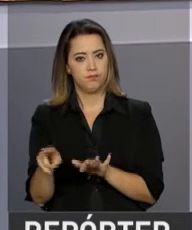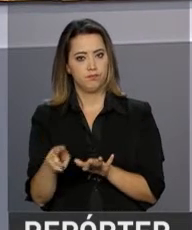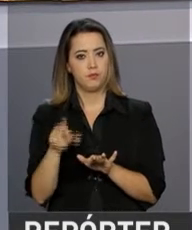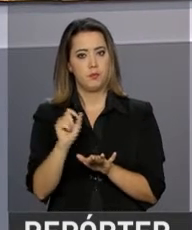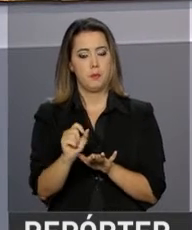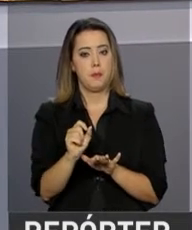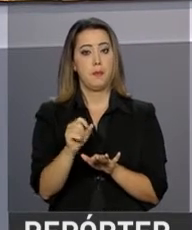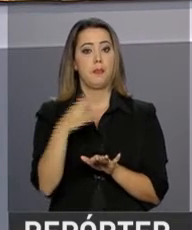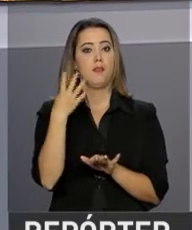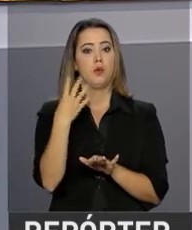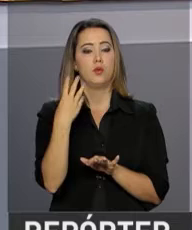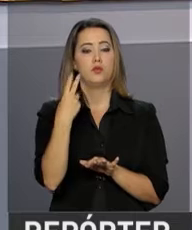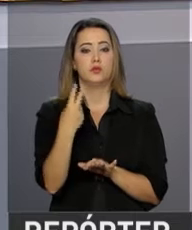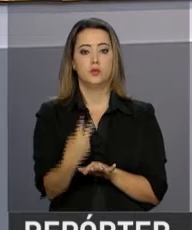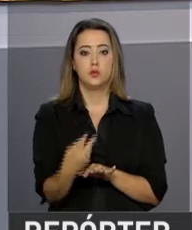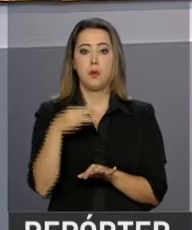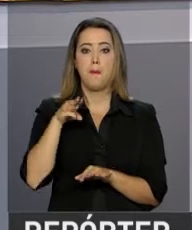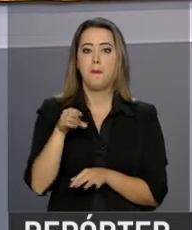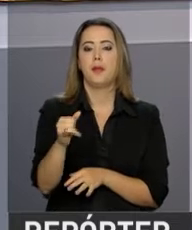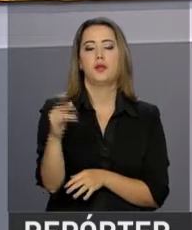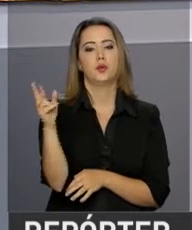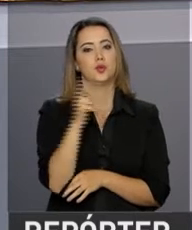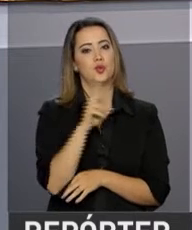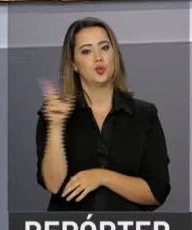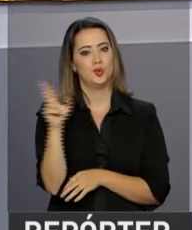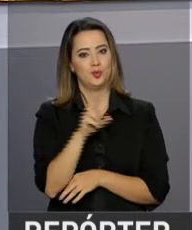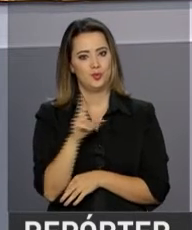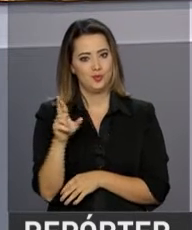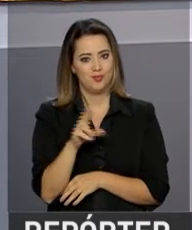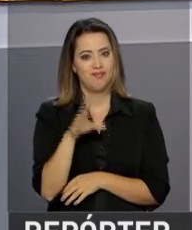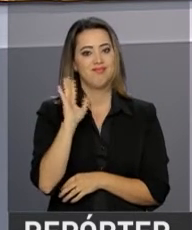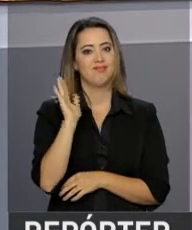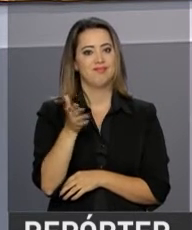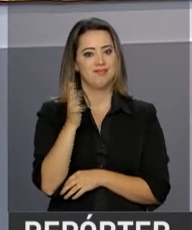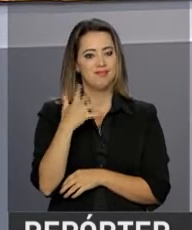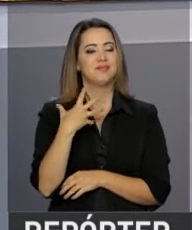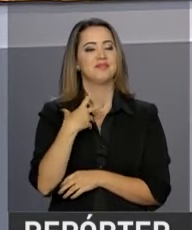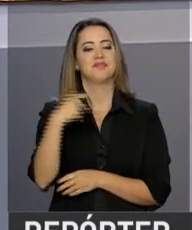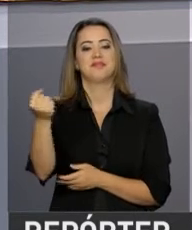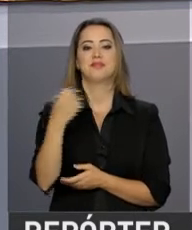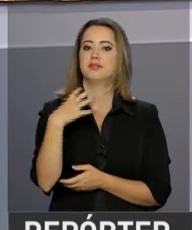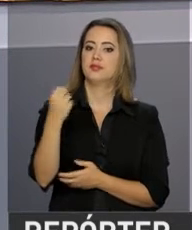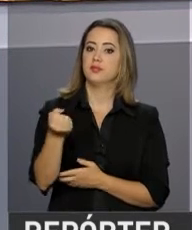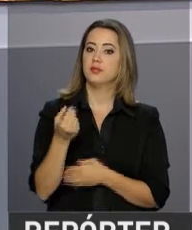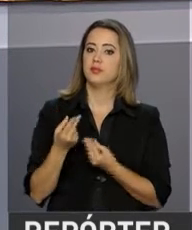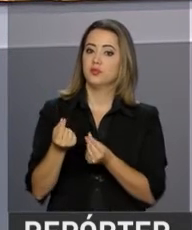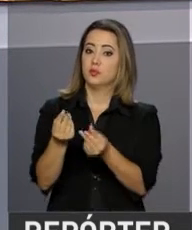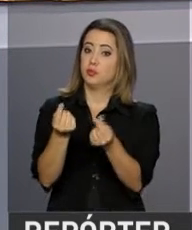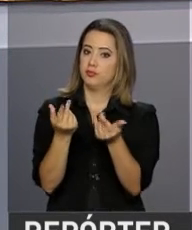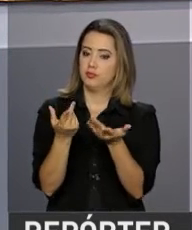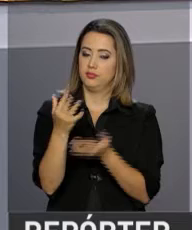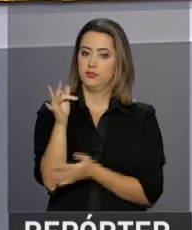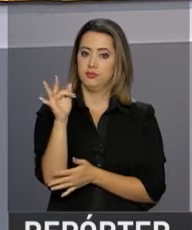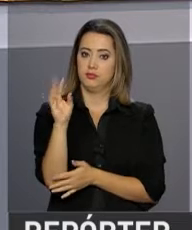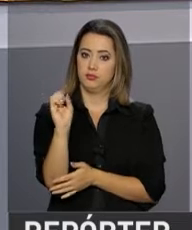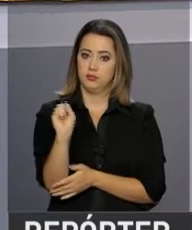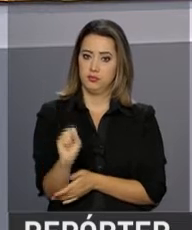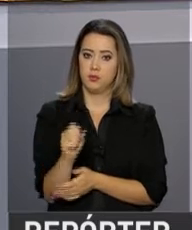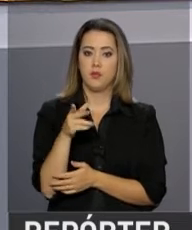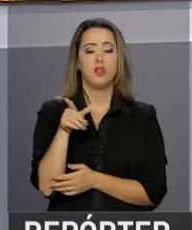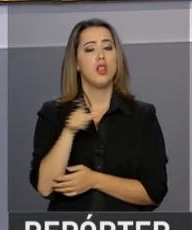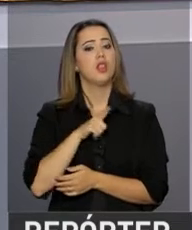até a última semana 42 bilhões e 300 milhões de reais já tinham sido retirados das contas inativas